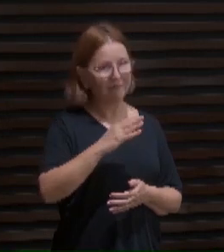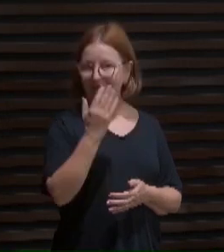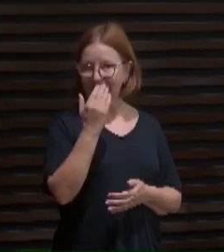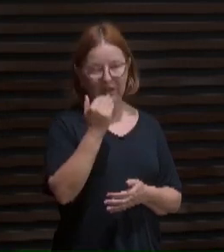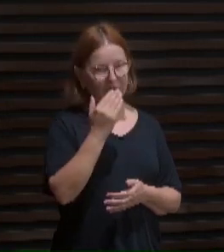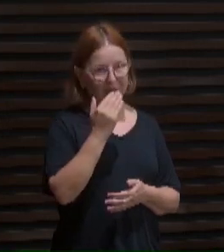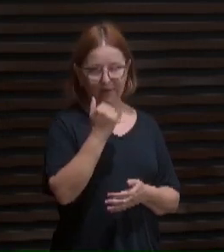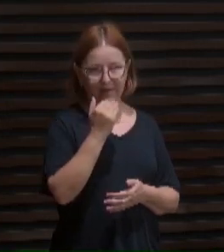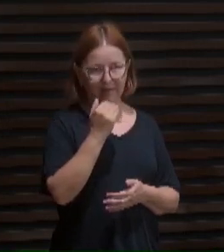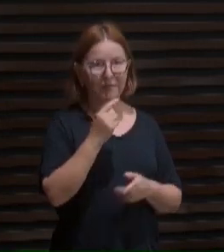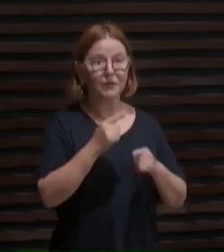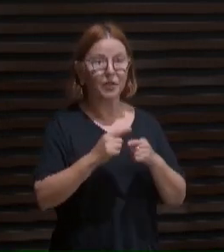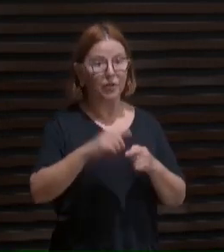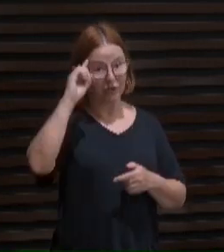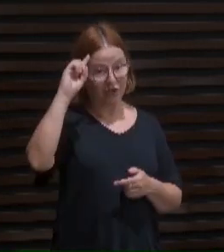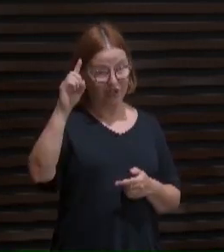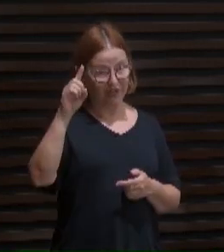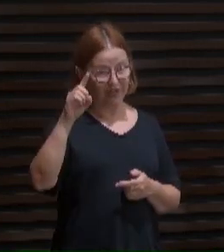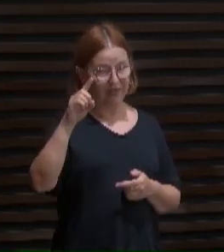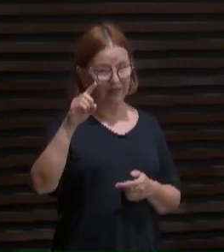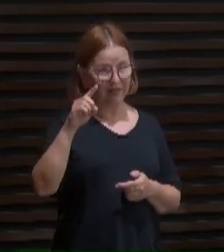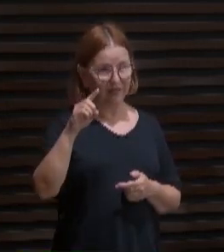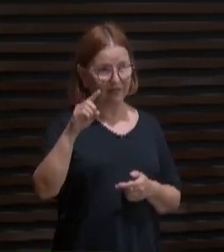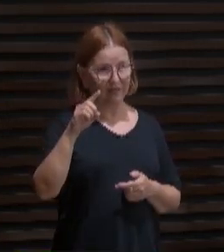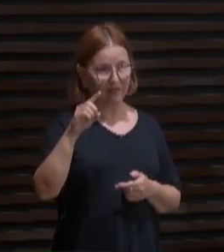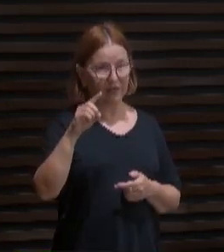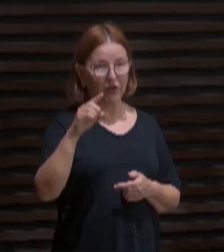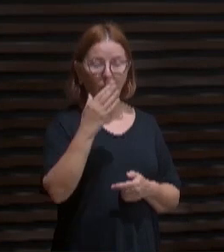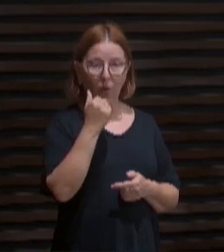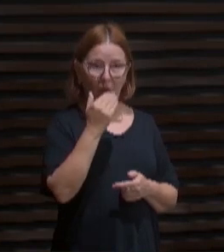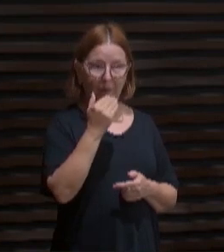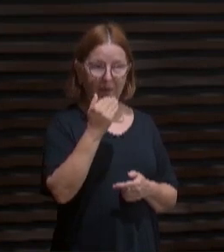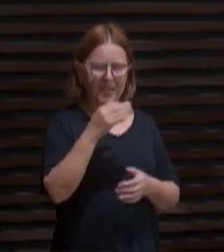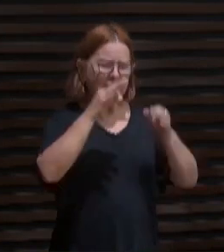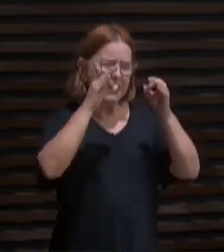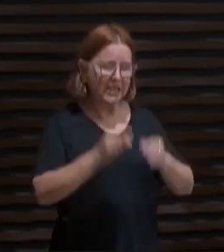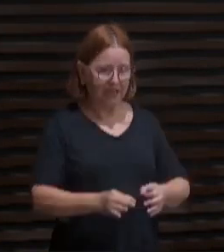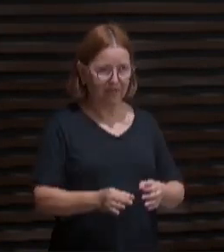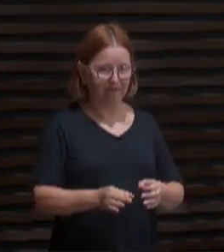não comerás, porque no dia em que dela comeres, certamente